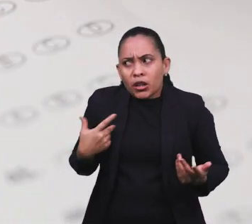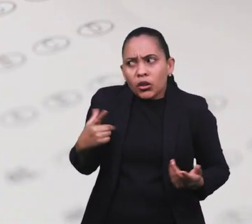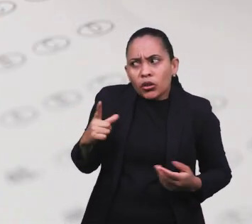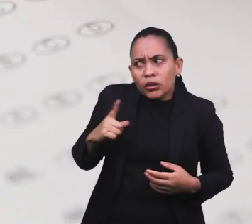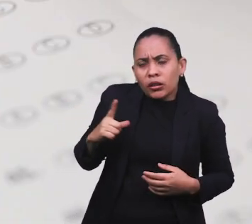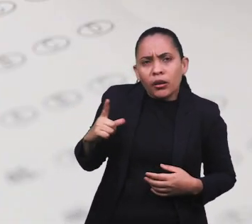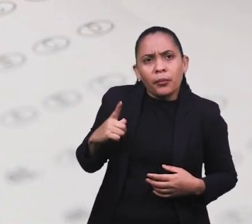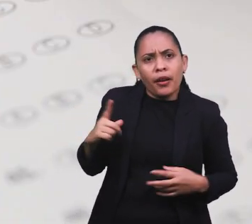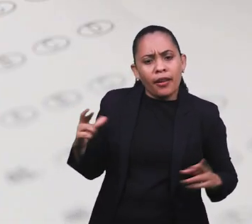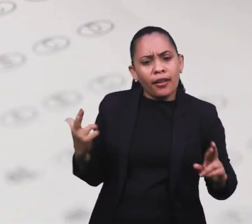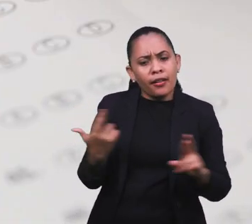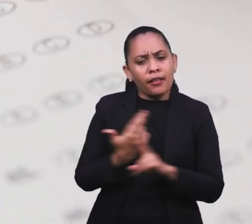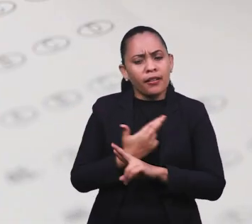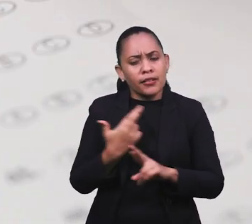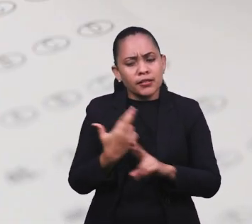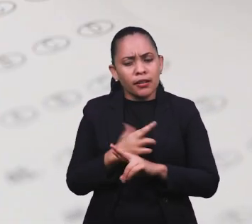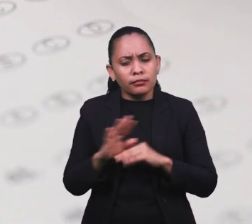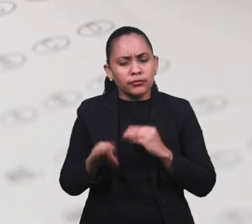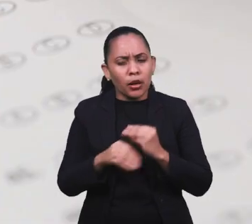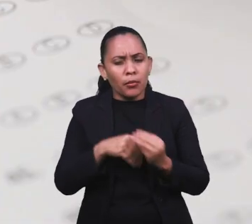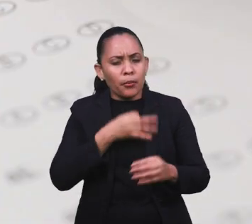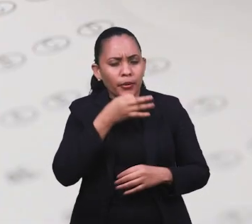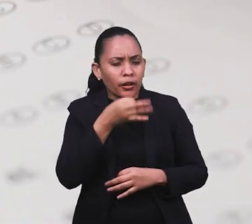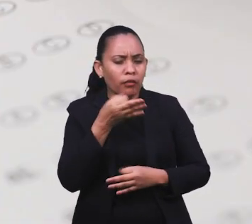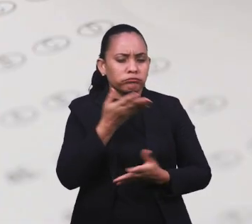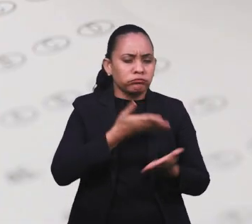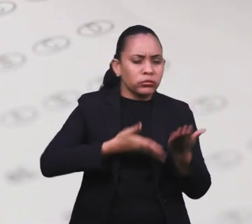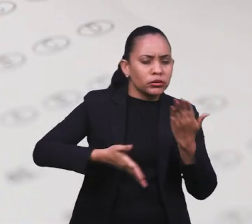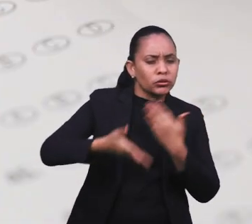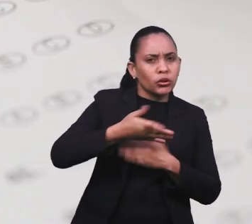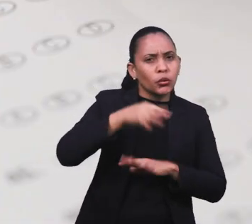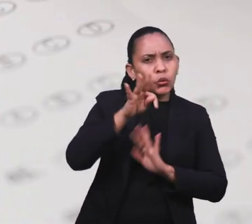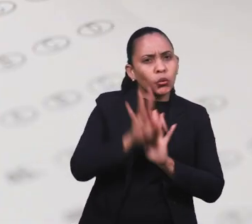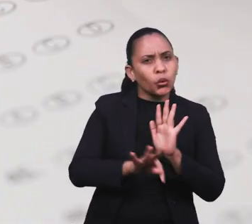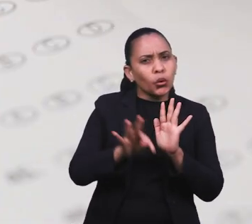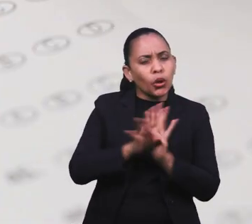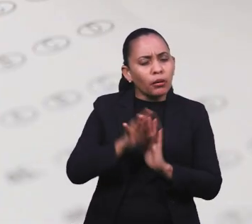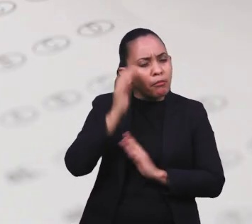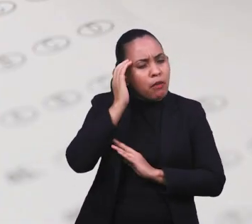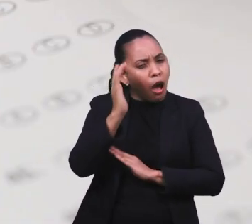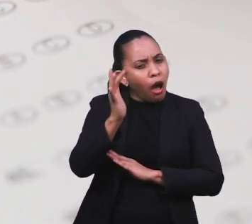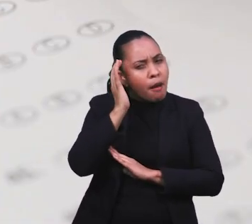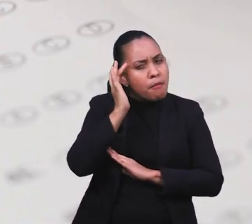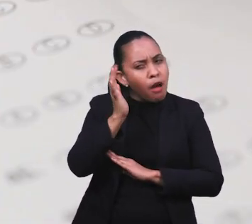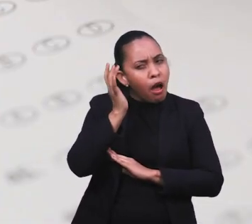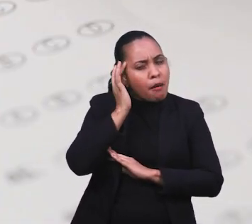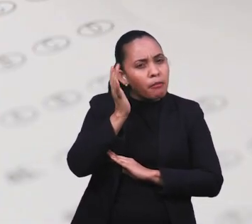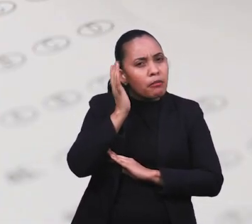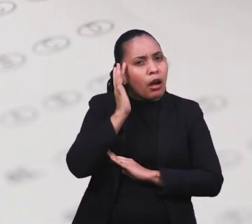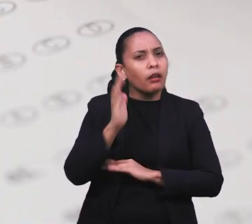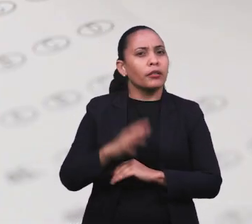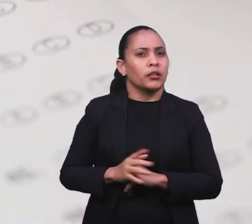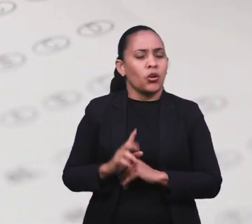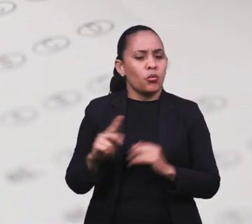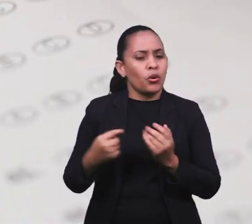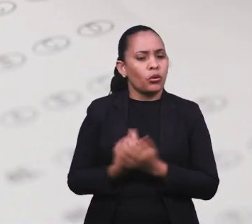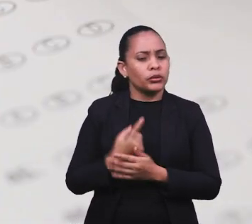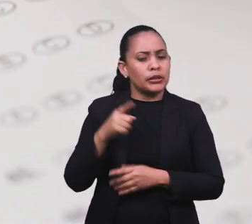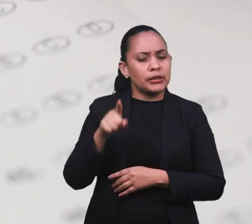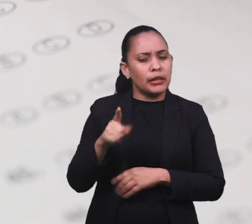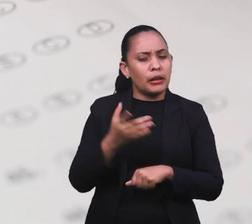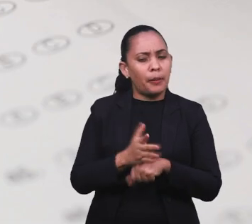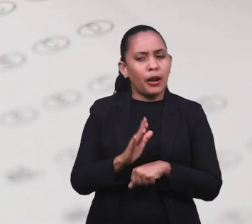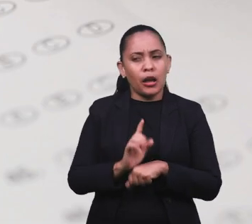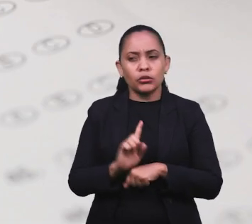alguma aplicação em relação a isso? Né? Vai interagindo no momento da leitura, imaginando, por exemplo, quando que aquela